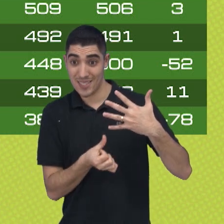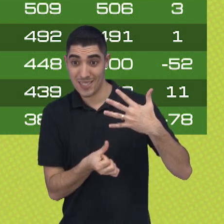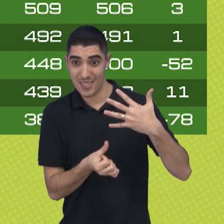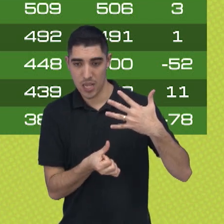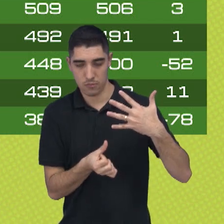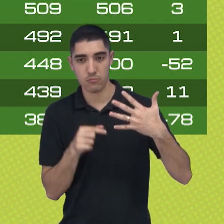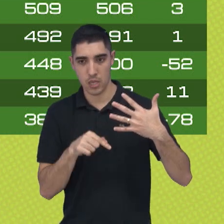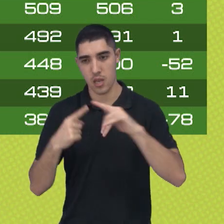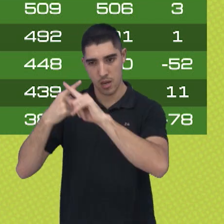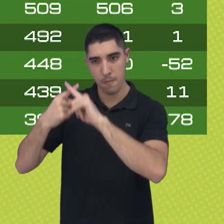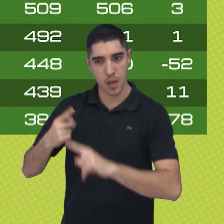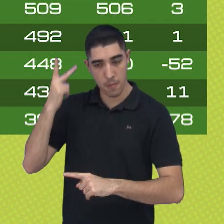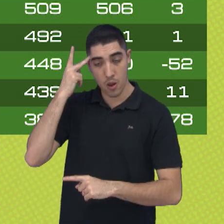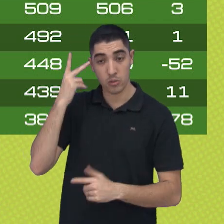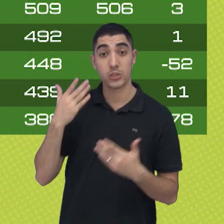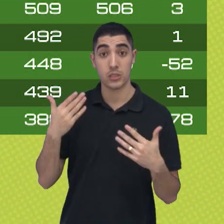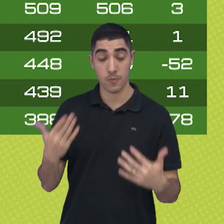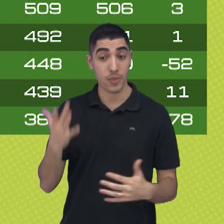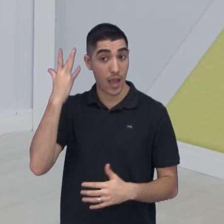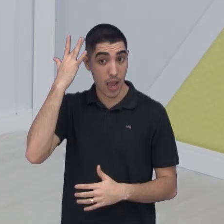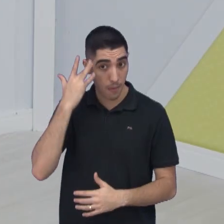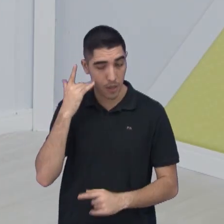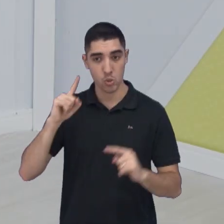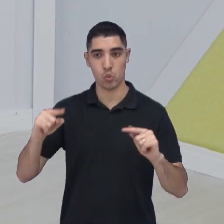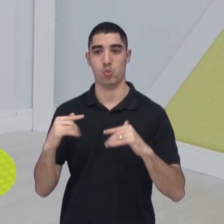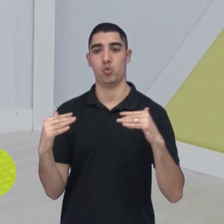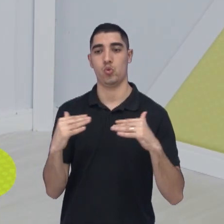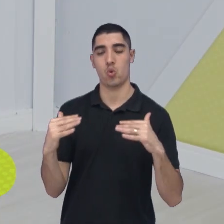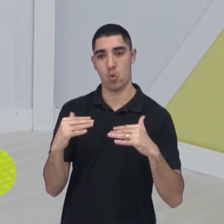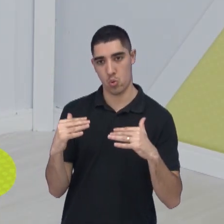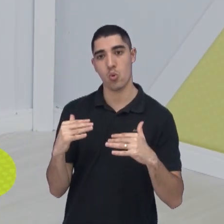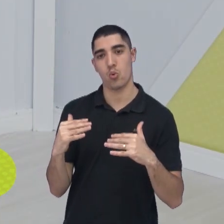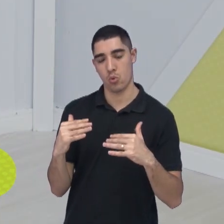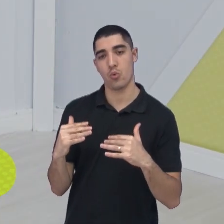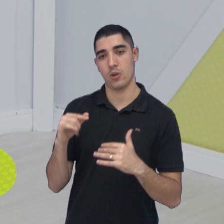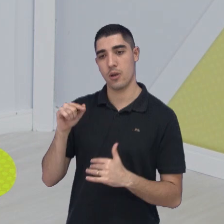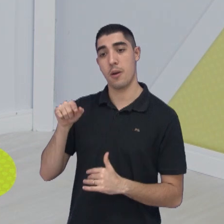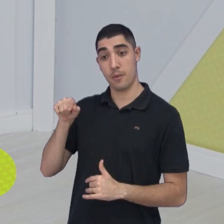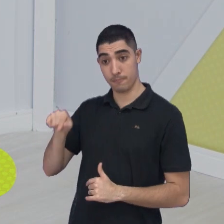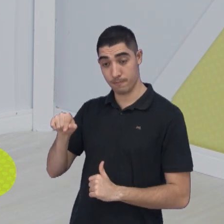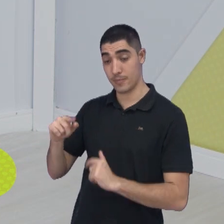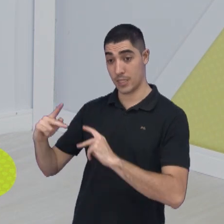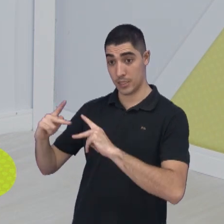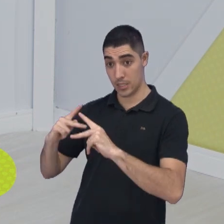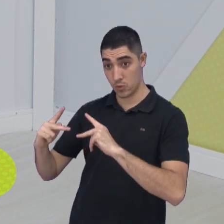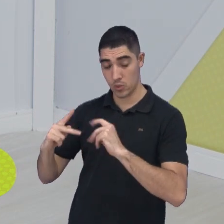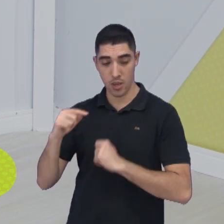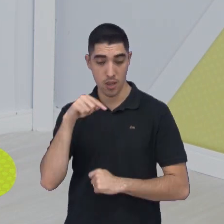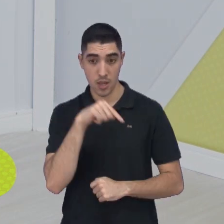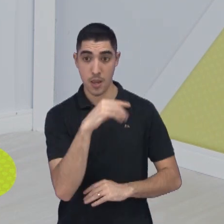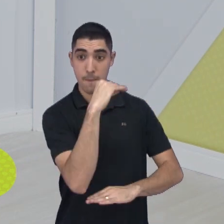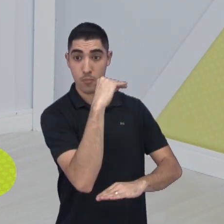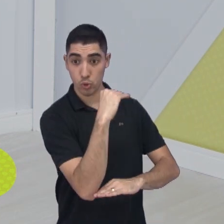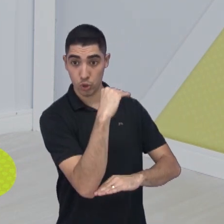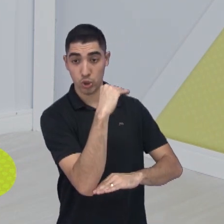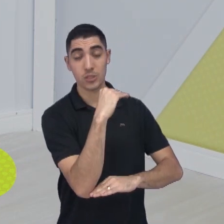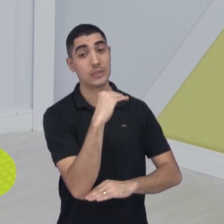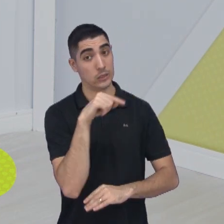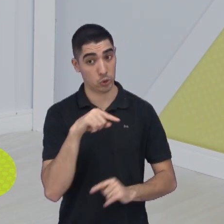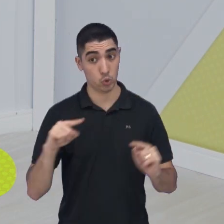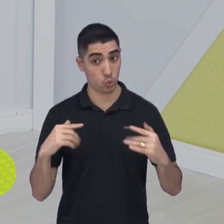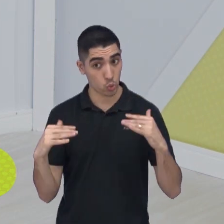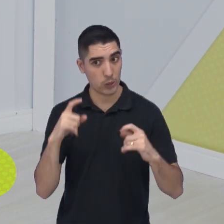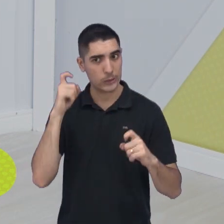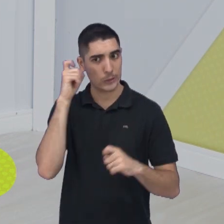Campeonato Paulista. O São José volta à quadra amanhã, 18 horas, ginásio Lineu de Moura, para enfrentar a equipe do Mogi. Jogo complicado,